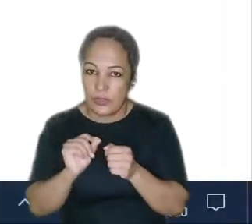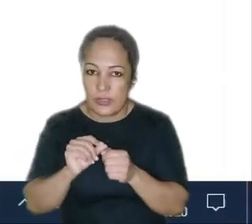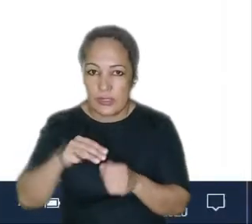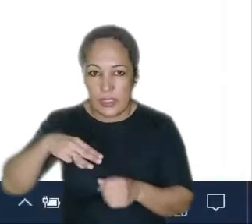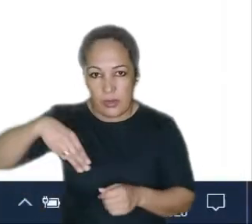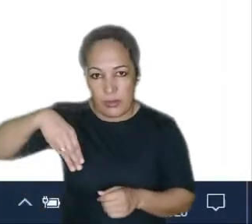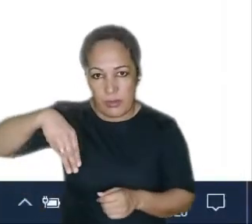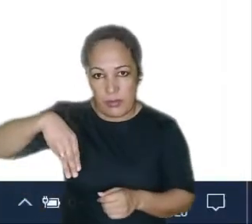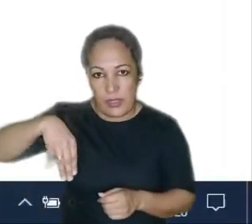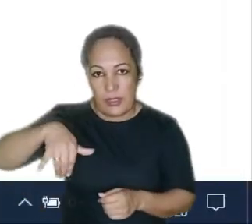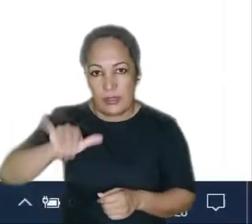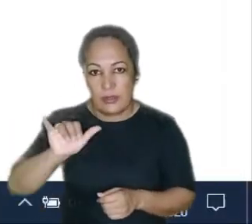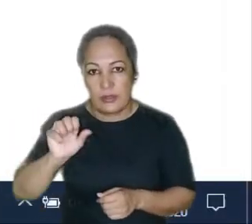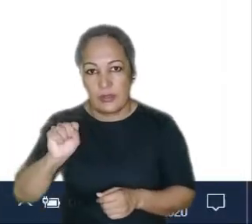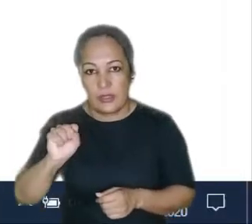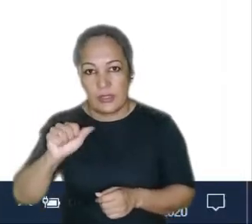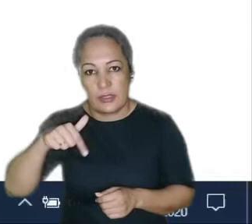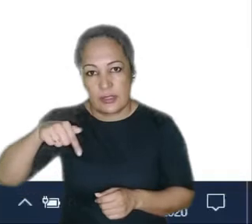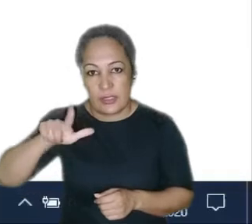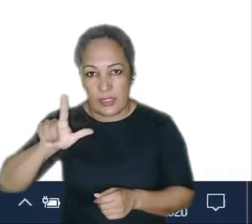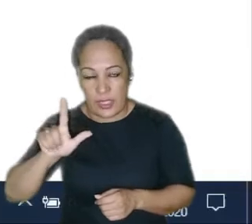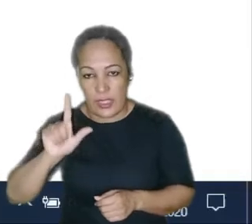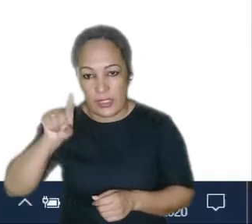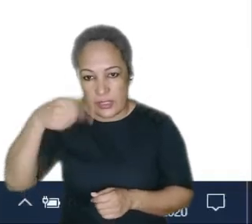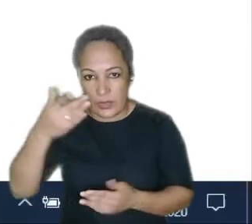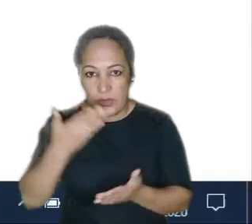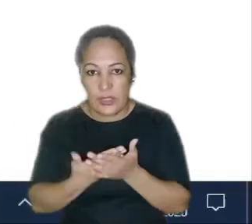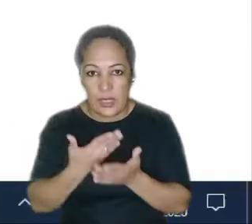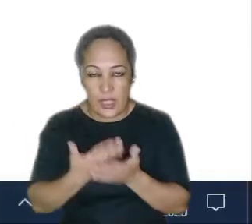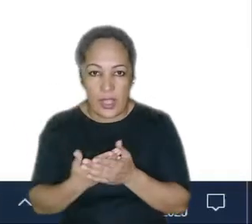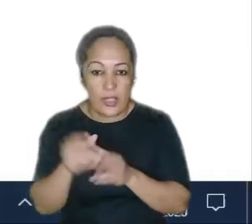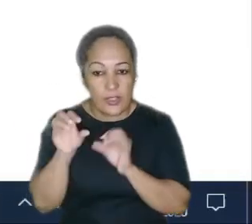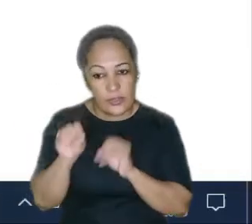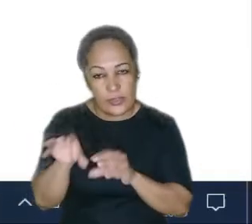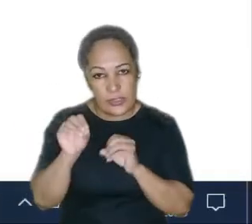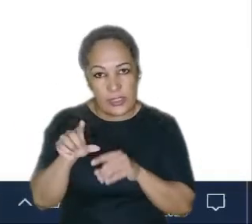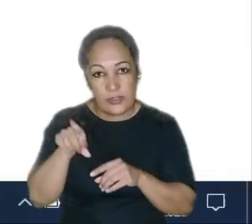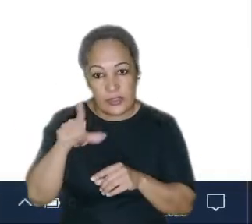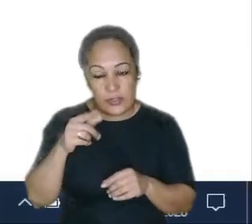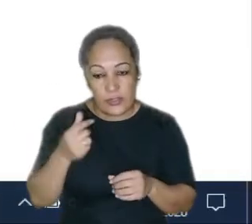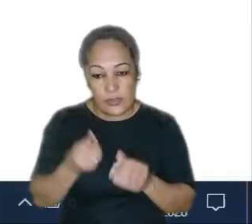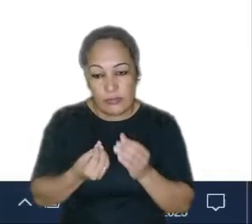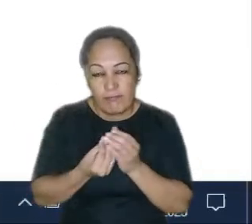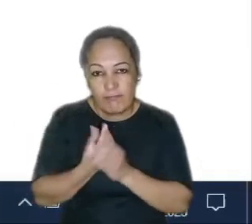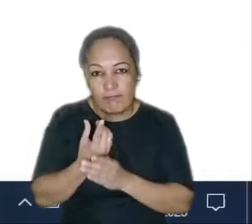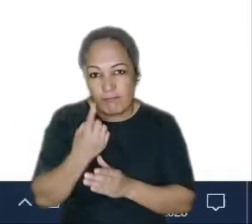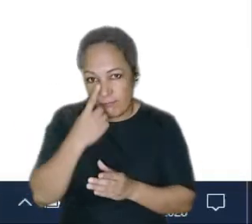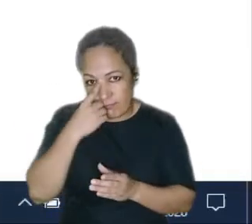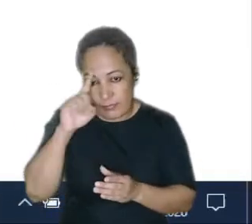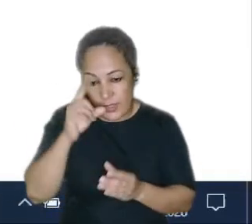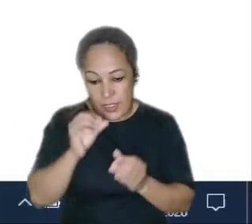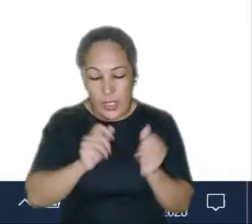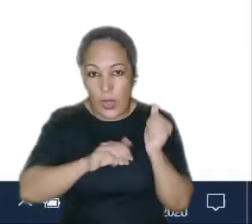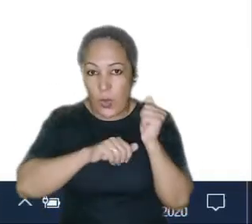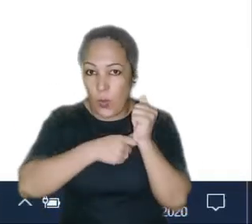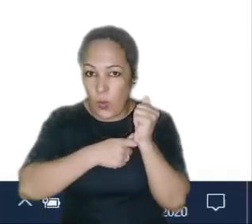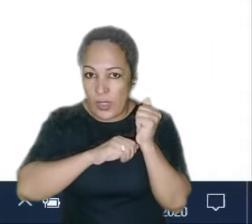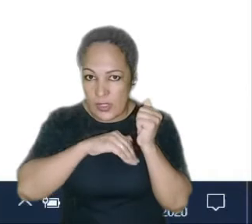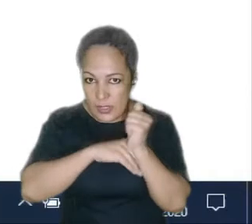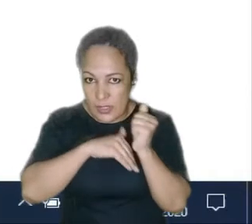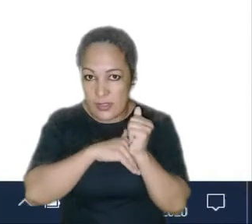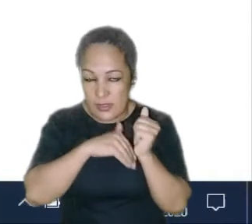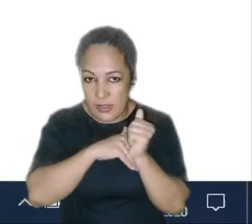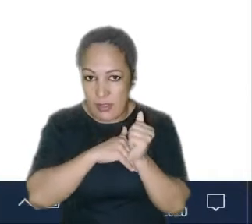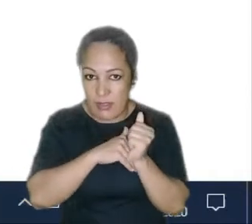ensinado na próxima videoaula, vocês vão criar uma senha para fazer essa conexão. Essa senha é a senha